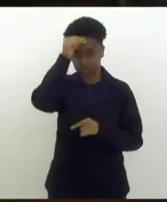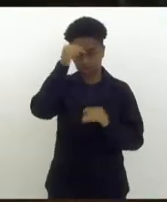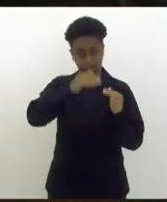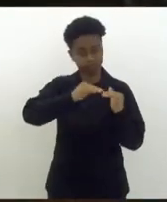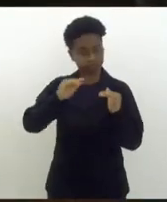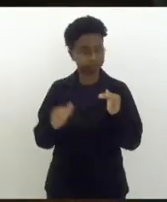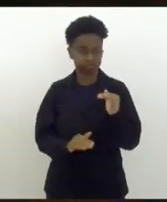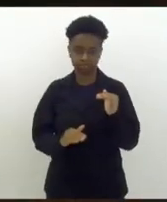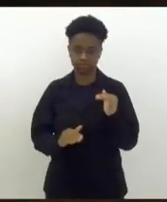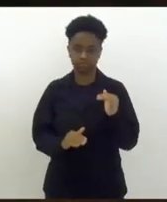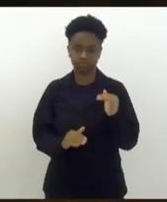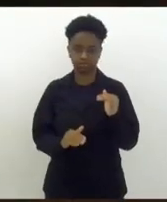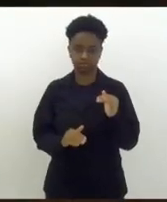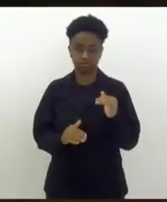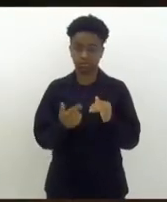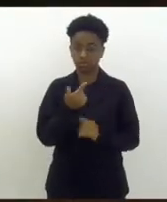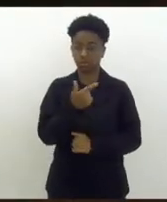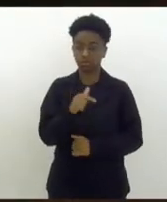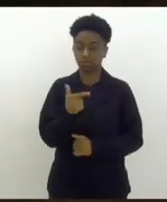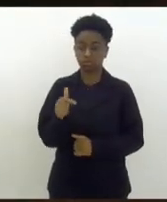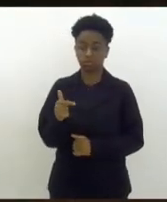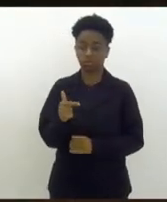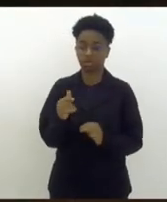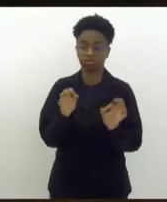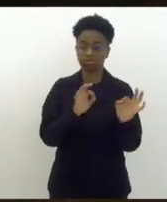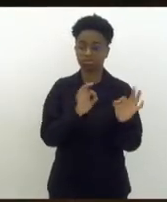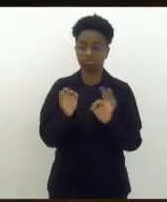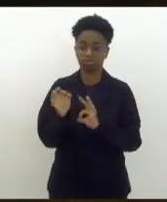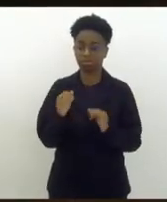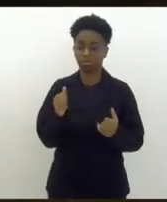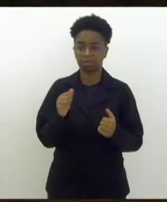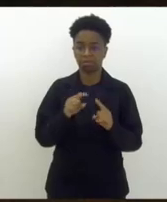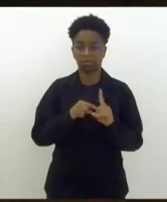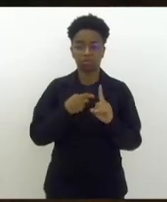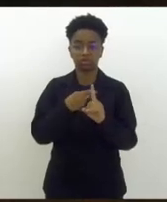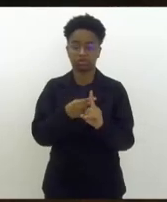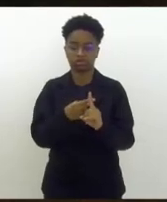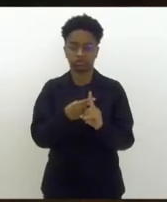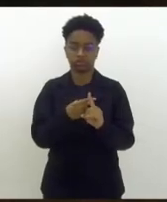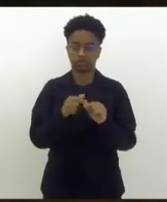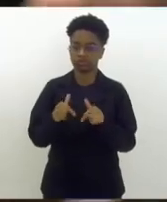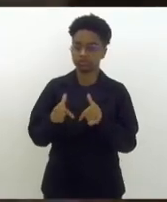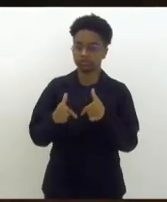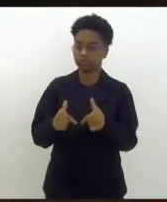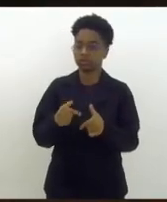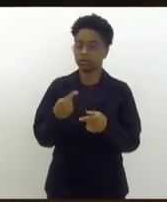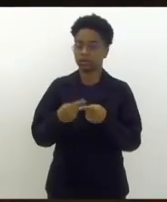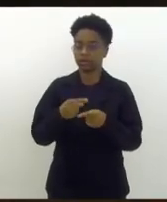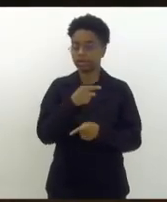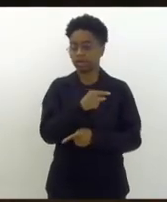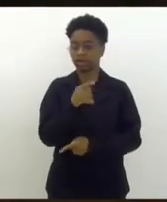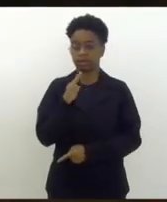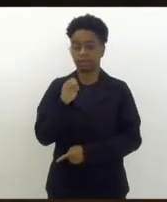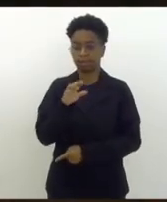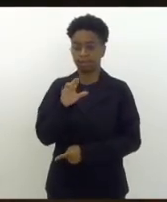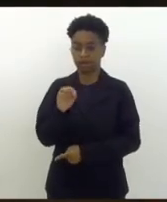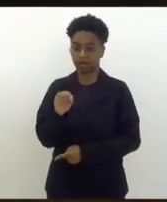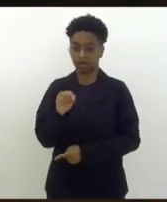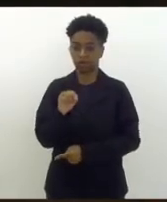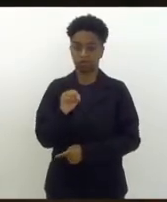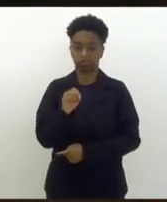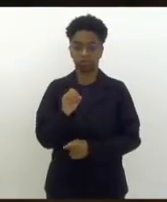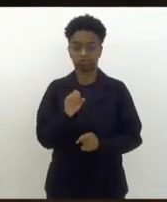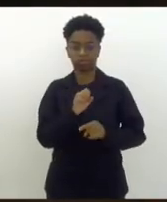e mulheres honradas e que não tem abenece de estar sob o manto do Senhor Breno Carnevale que